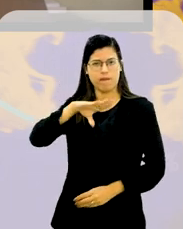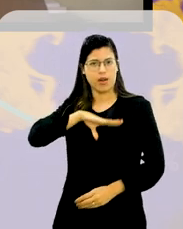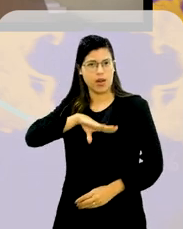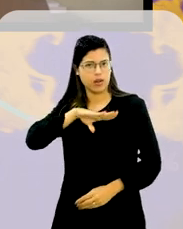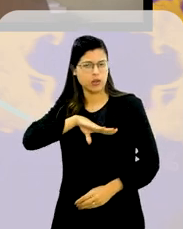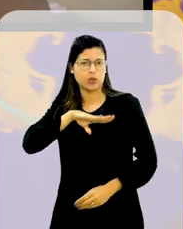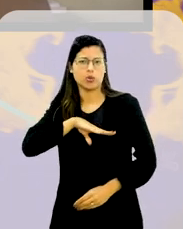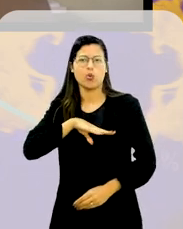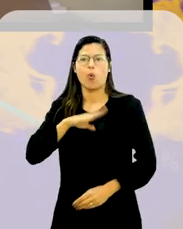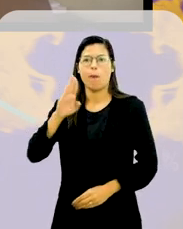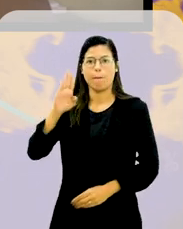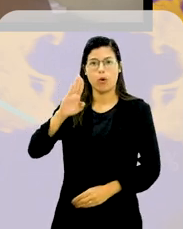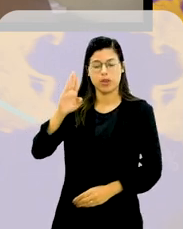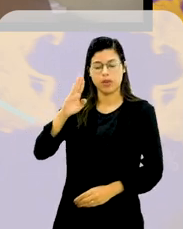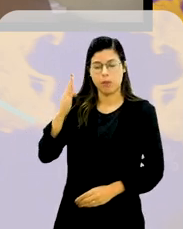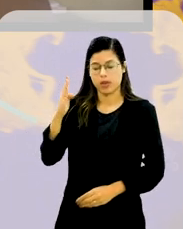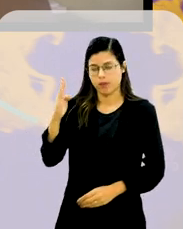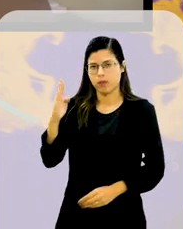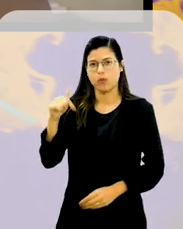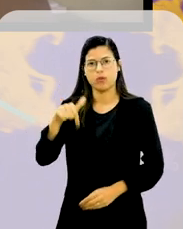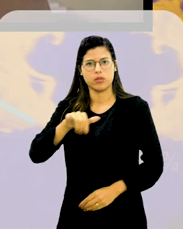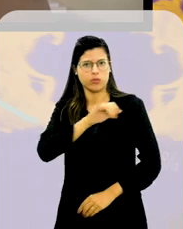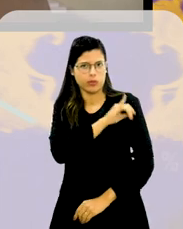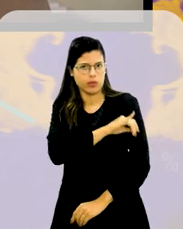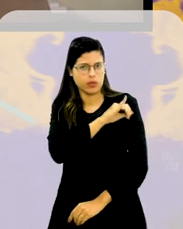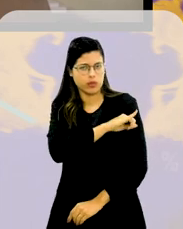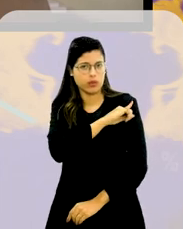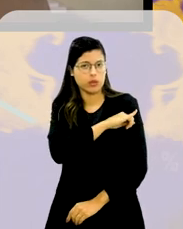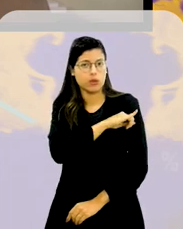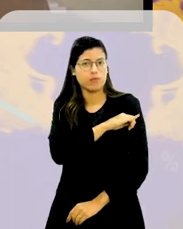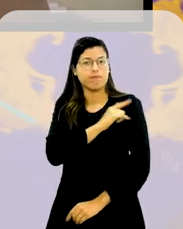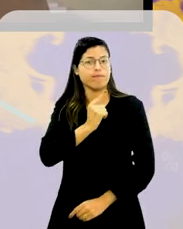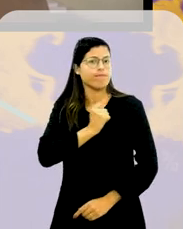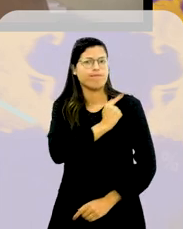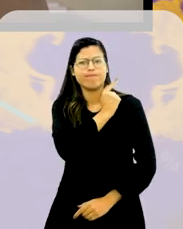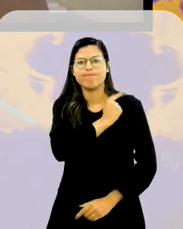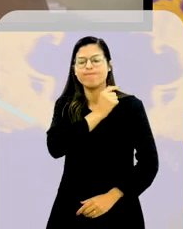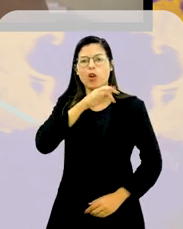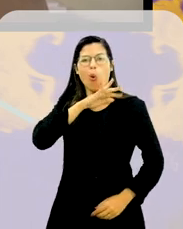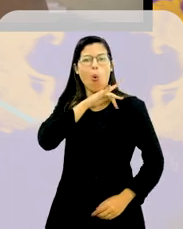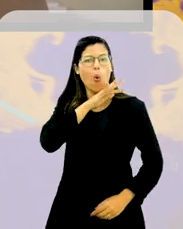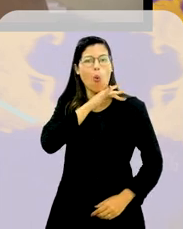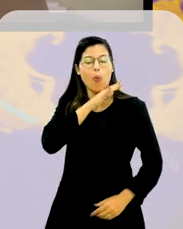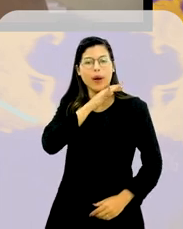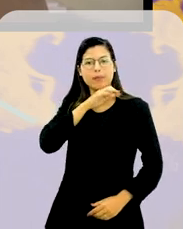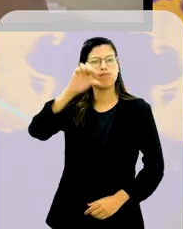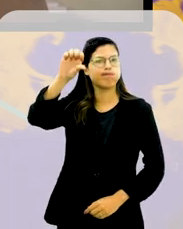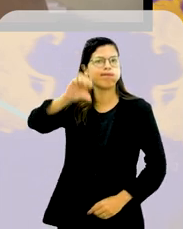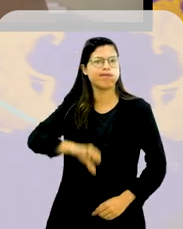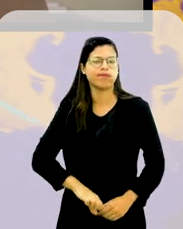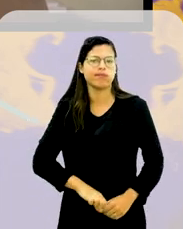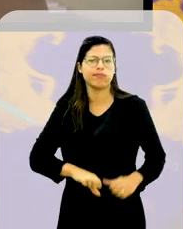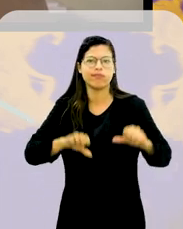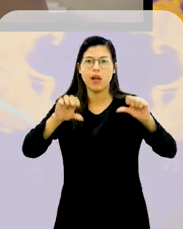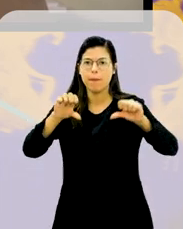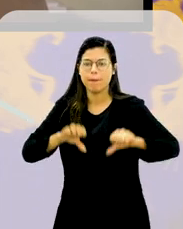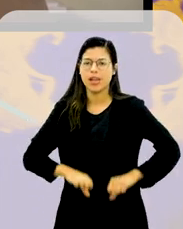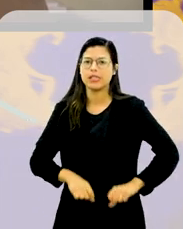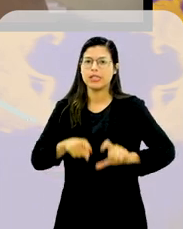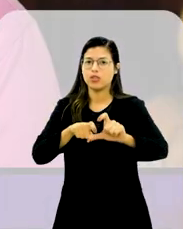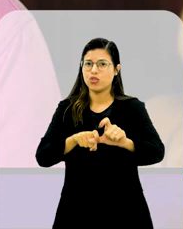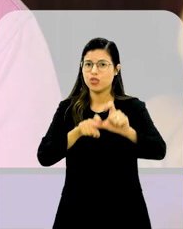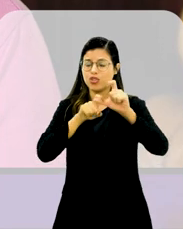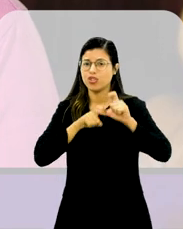Atlético Mineiro Vasco o Botafogo aqui do Rio de Janeiro H gestões cuins